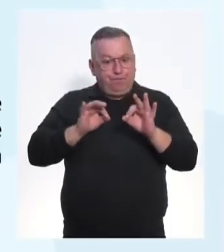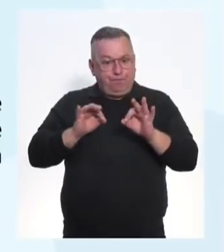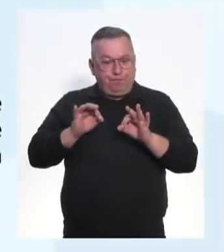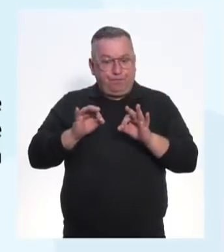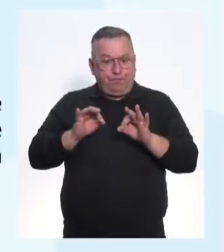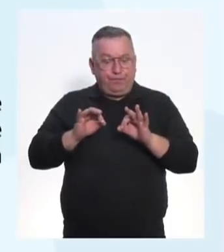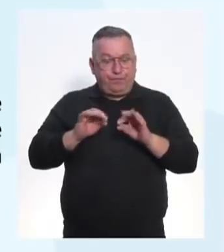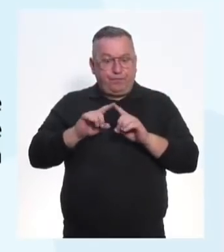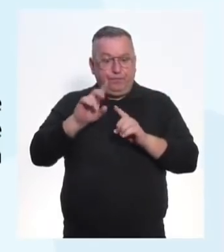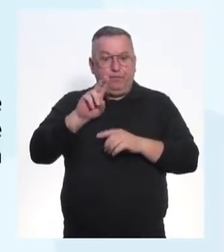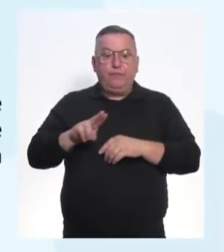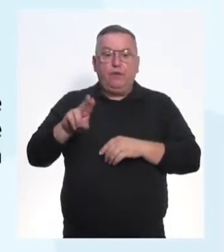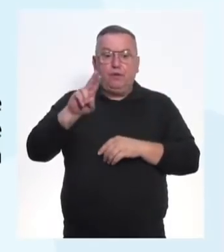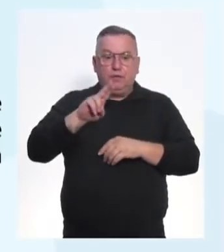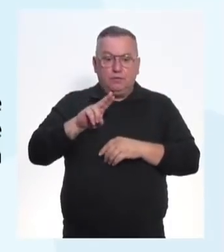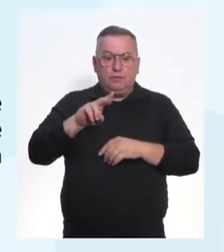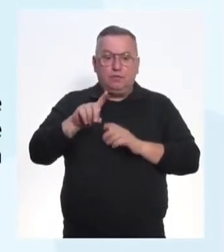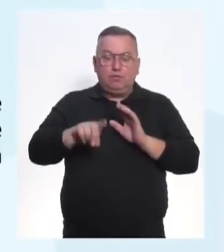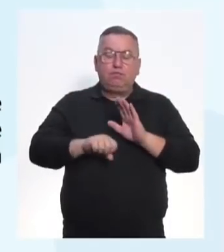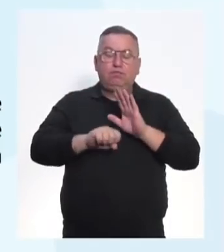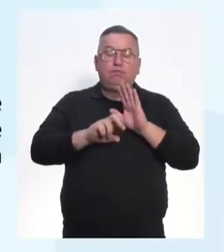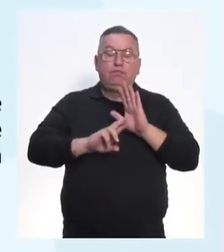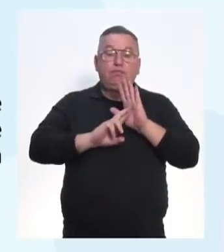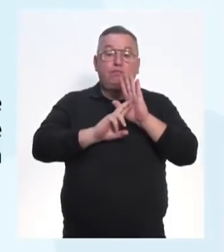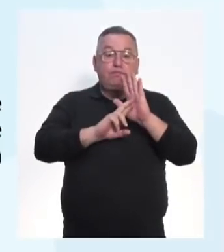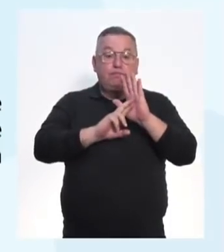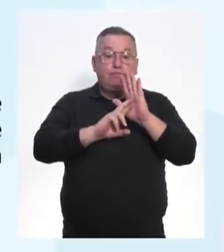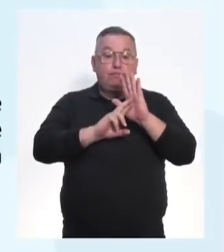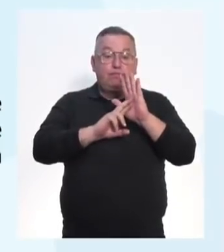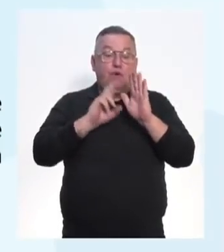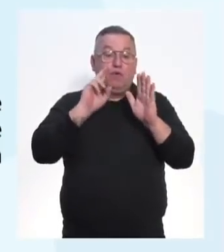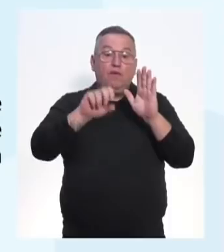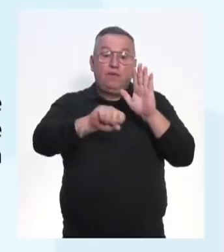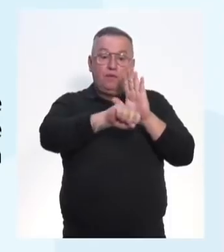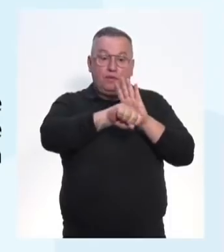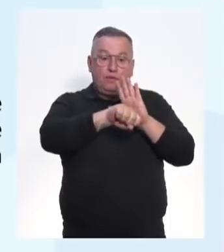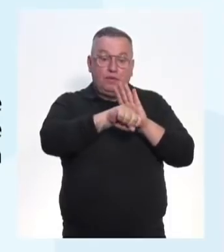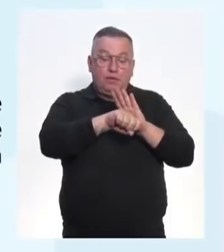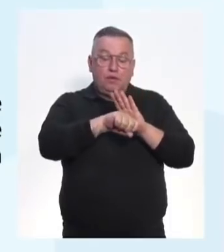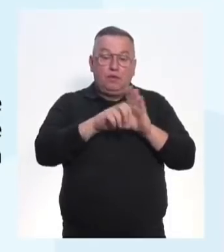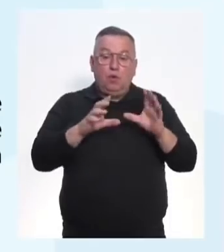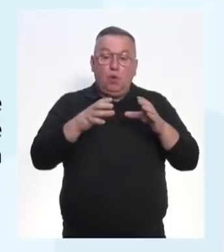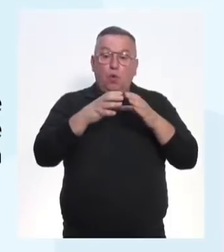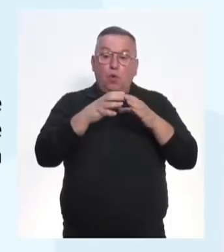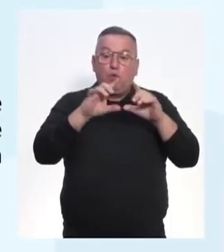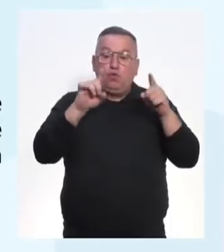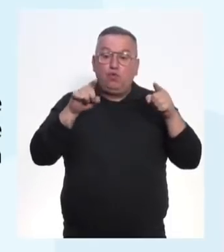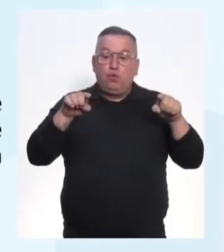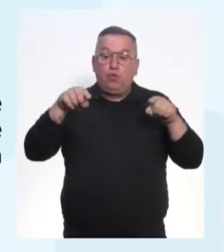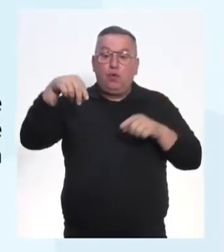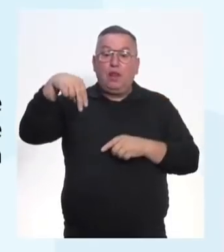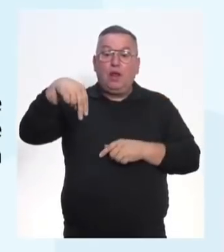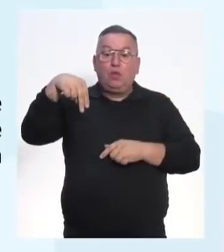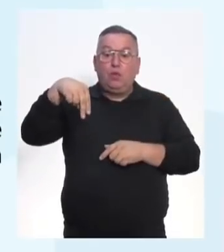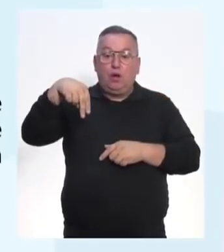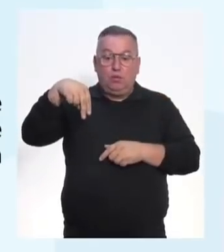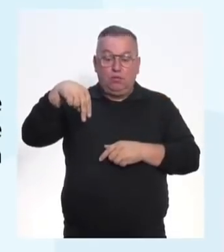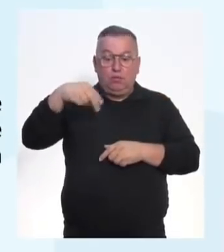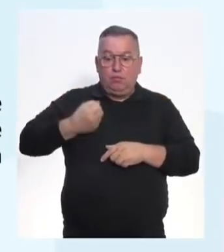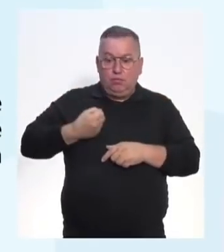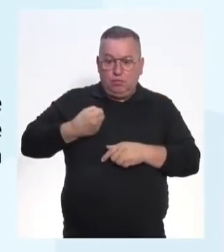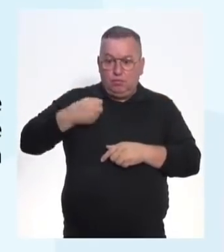Então, utilizamos símbolos, né? E no caso, nós vamos ver aí o conjunto dos naturais. Esse conjunto dos